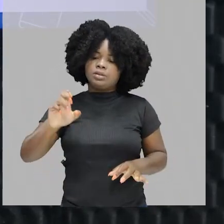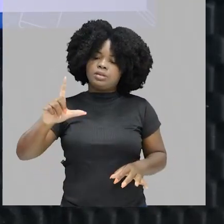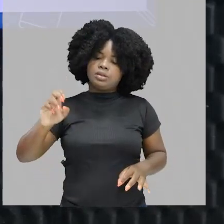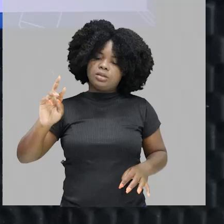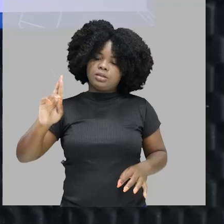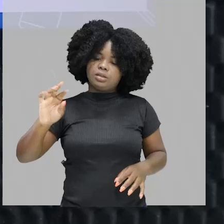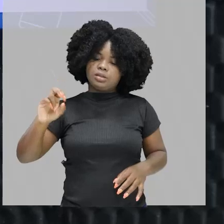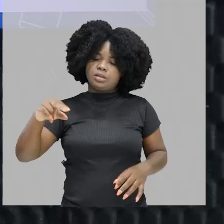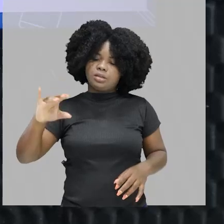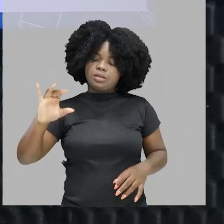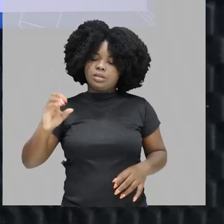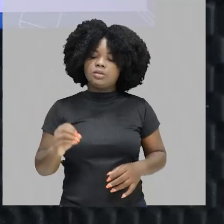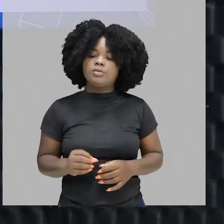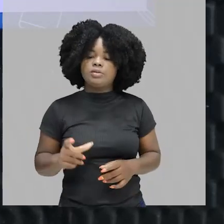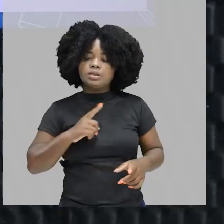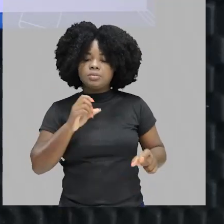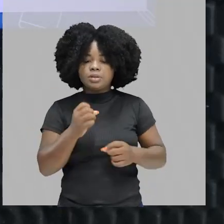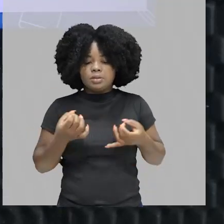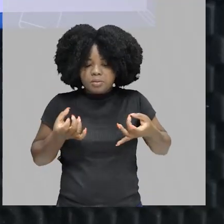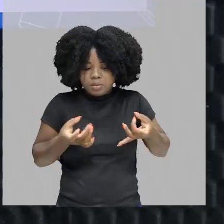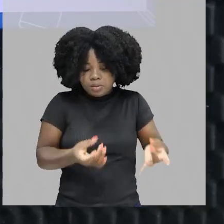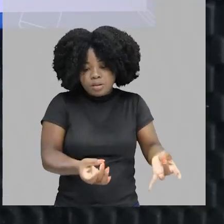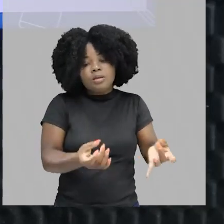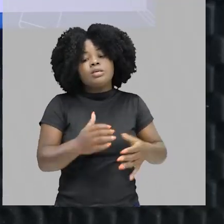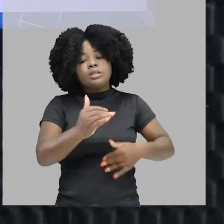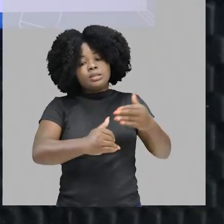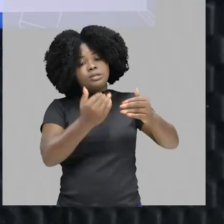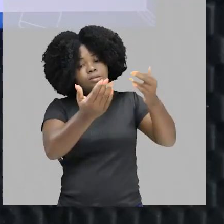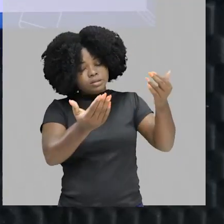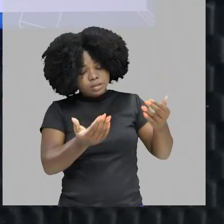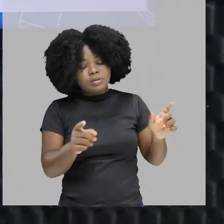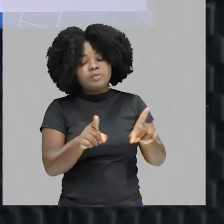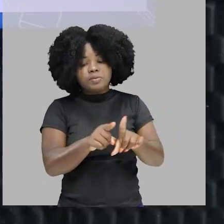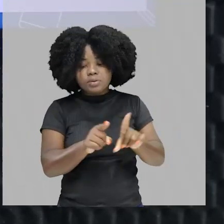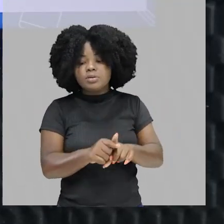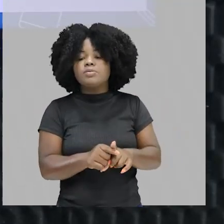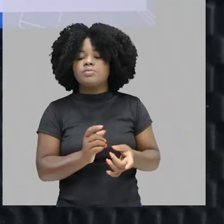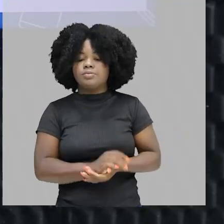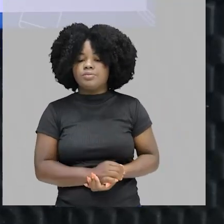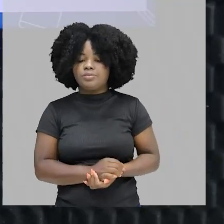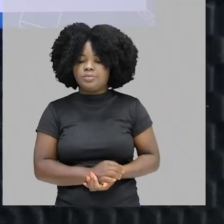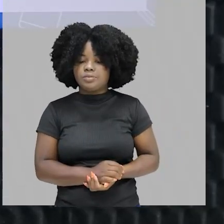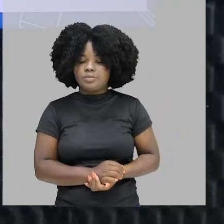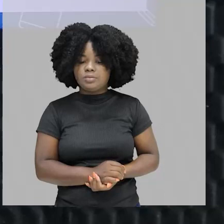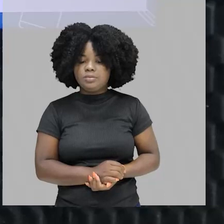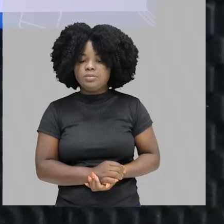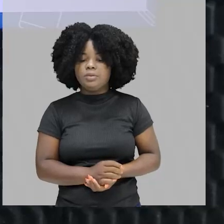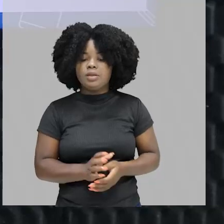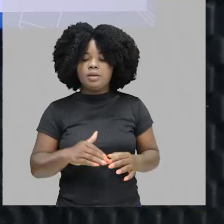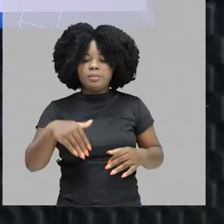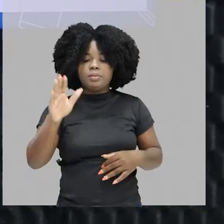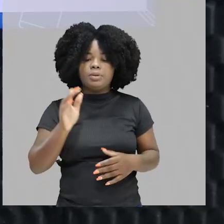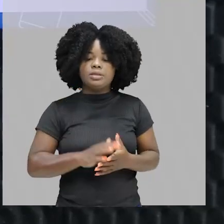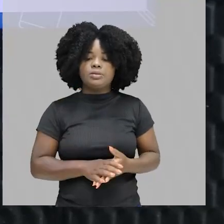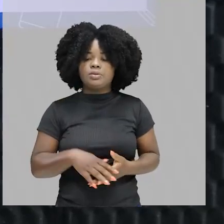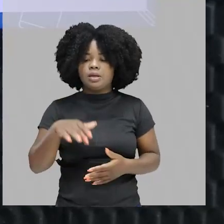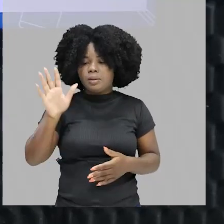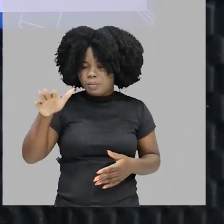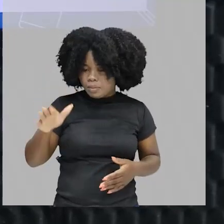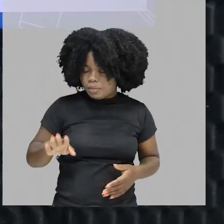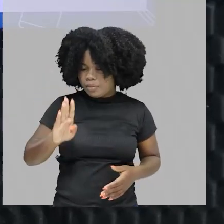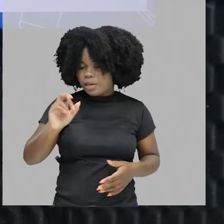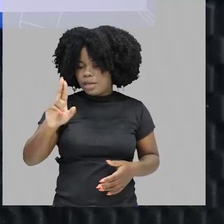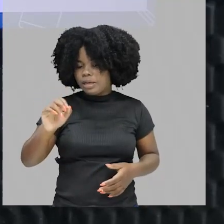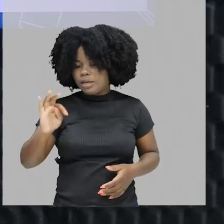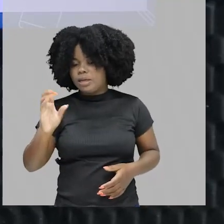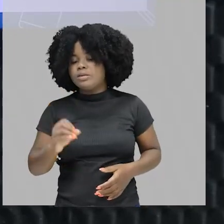dessa região, o comércio também se desenvolveu muito forte, visto que os produtos saíam dali mais baratos. Então, muita gente vai se